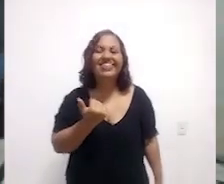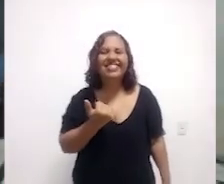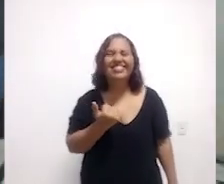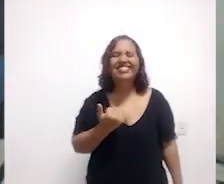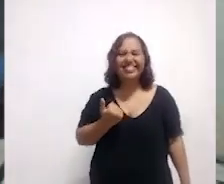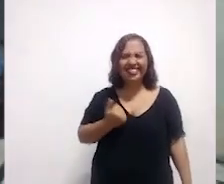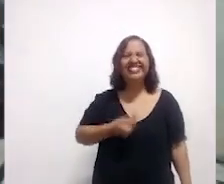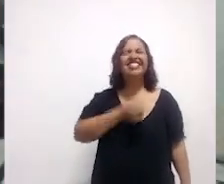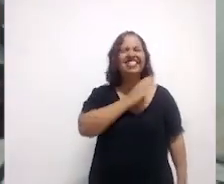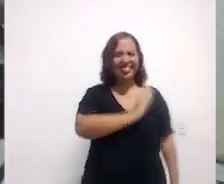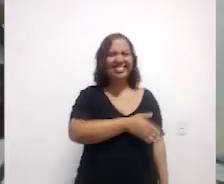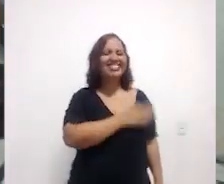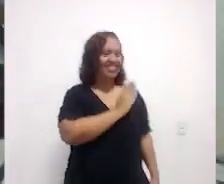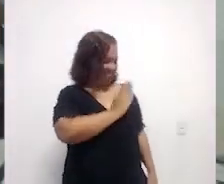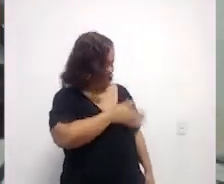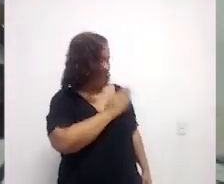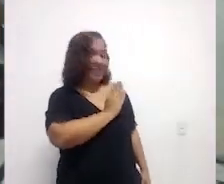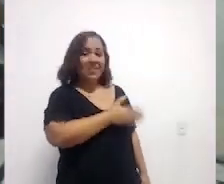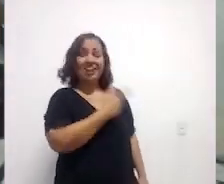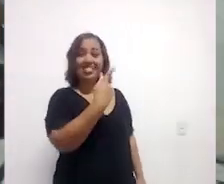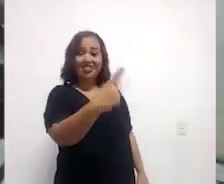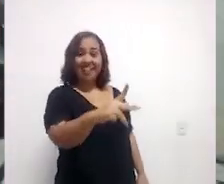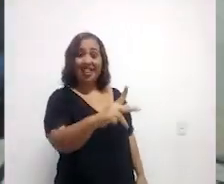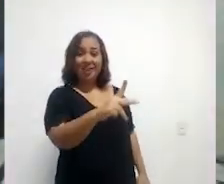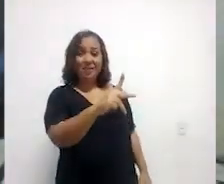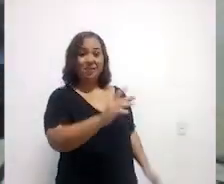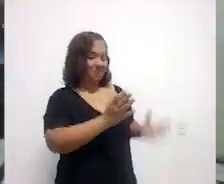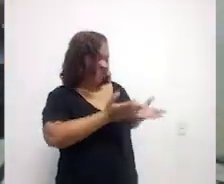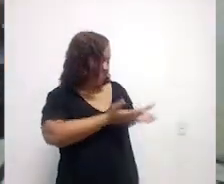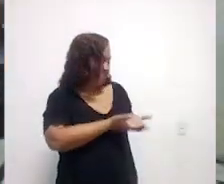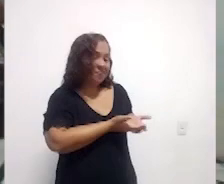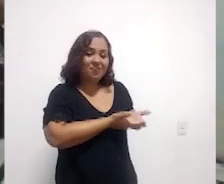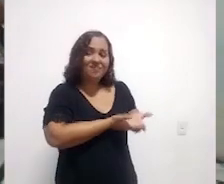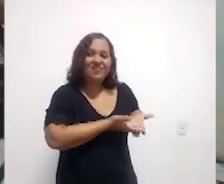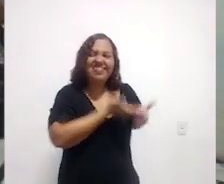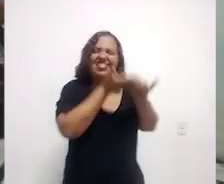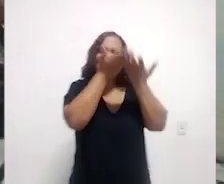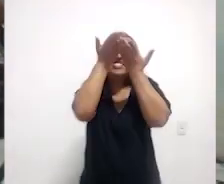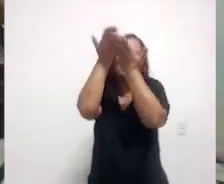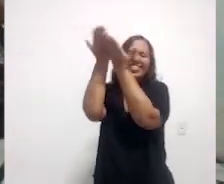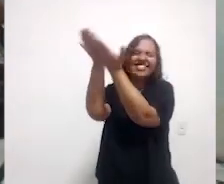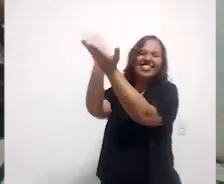Vem, dar a Ele teu